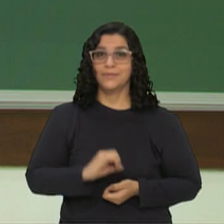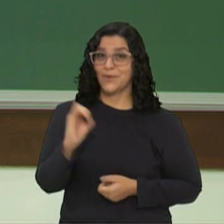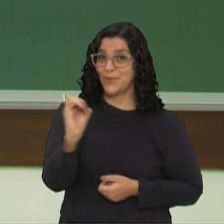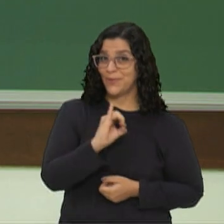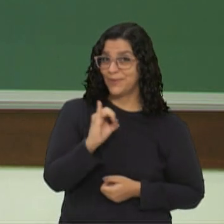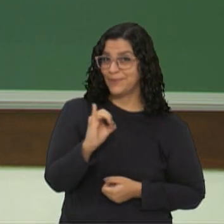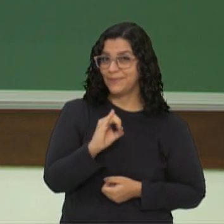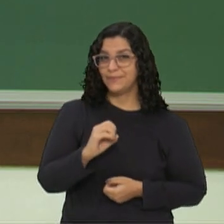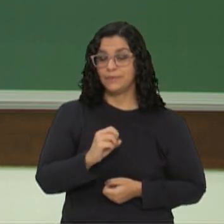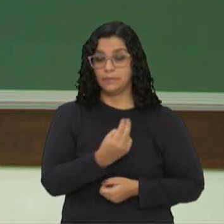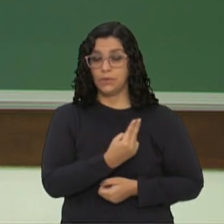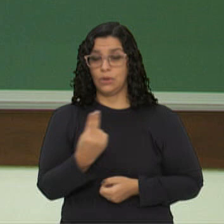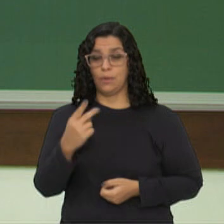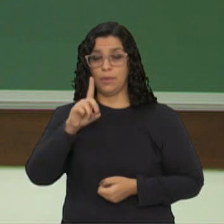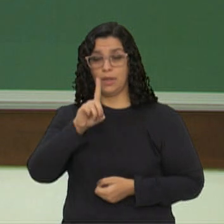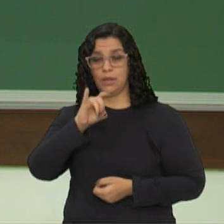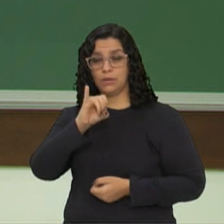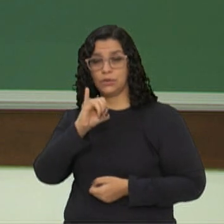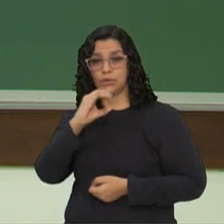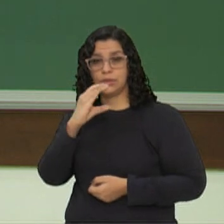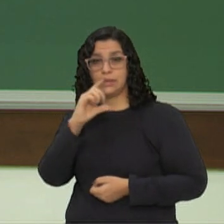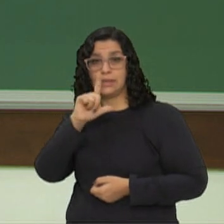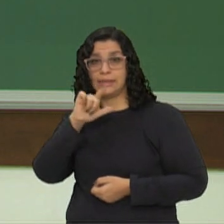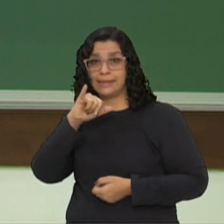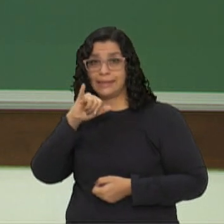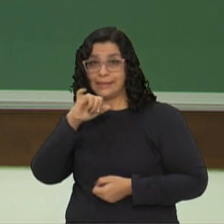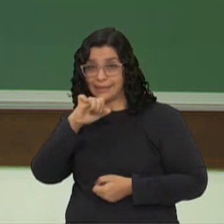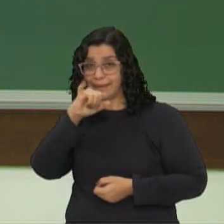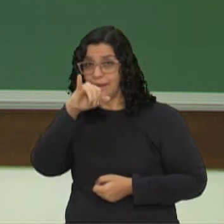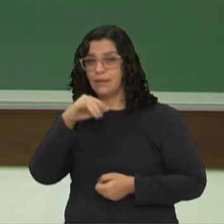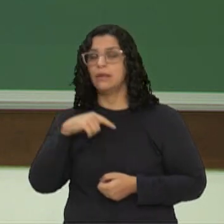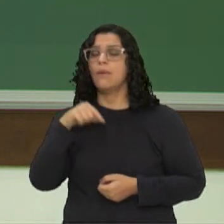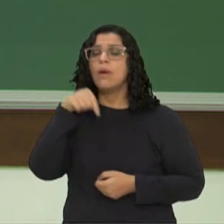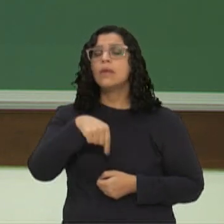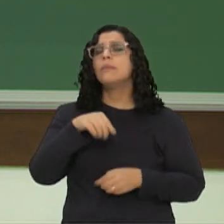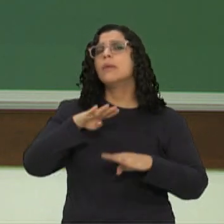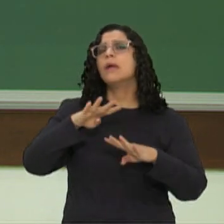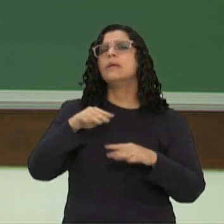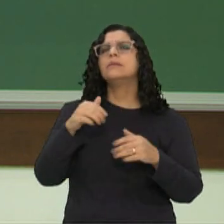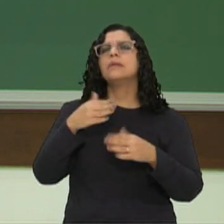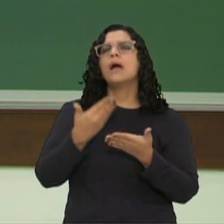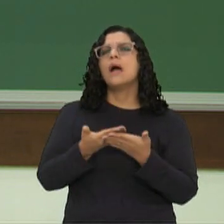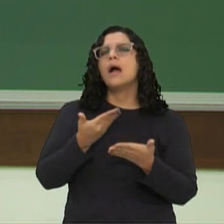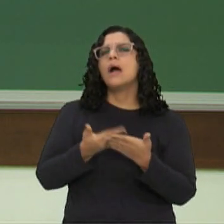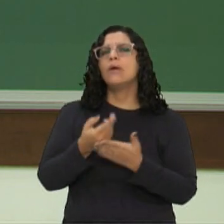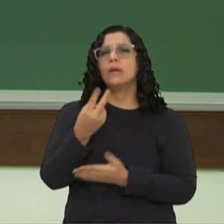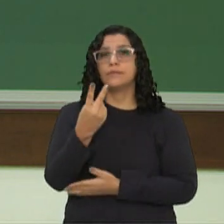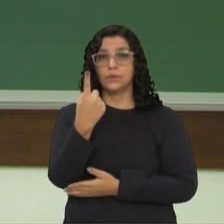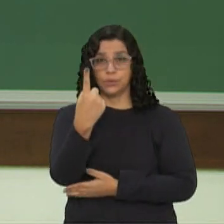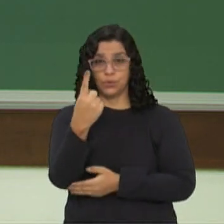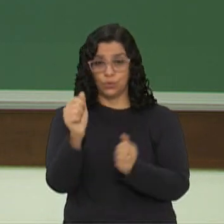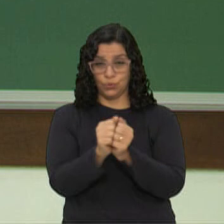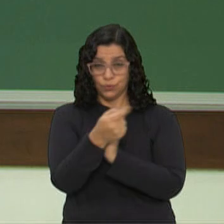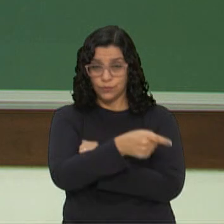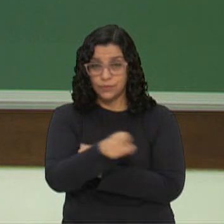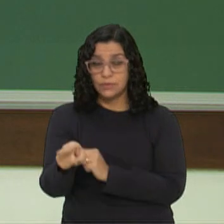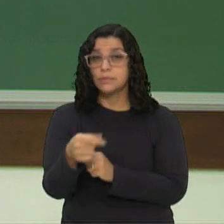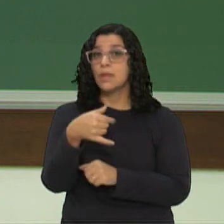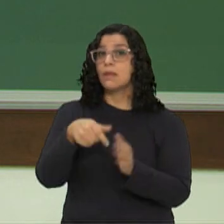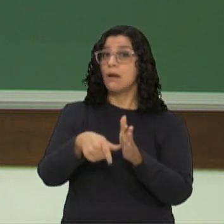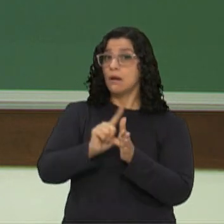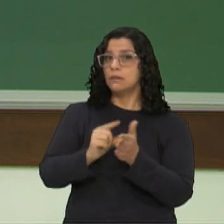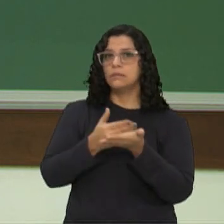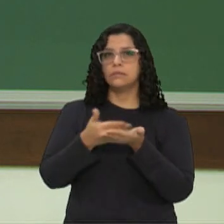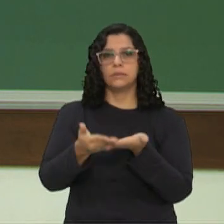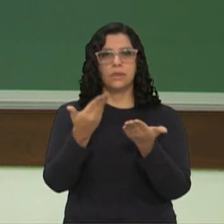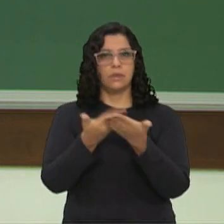Olá pessoal, meu nome é Clay Henrique, estamos hoje aqui para trabalharmos a aula de número 21 com vocês e antes de